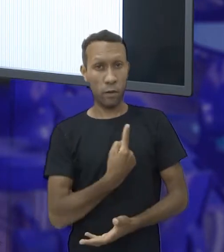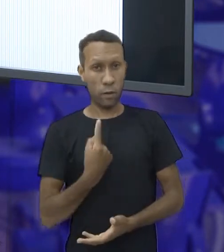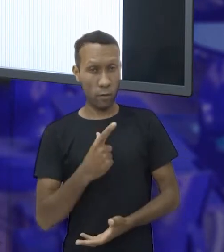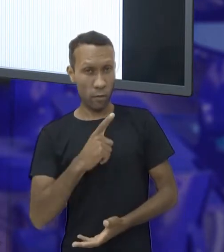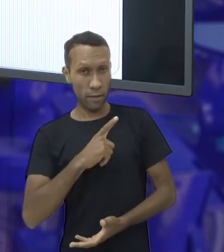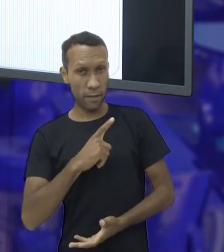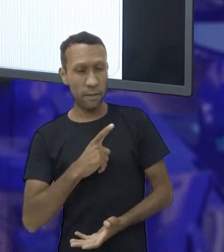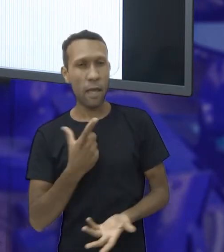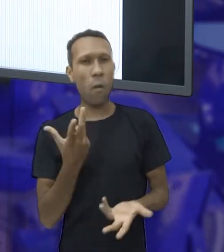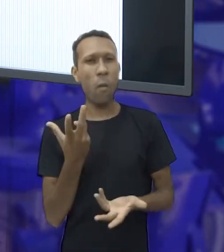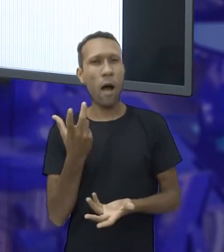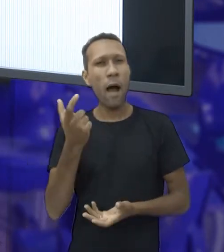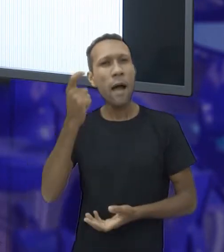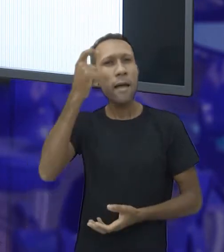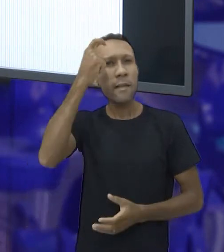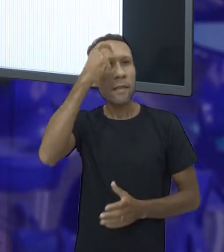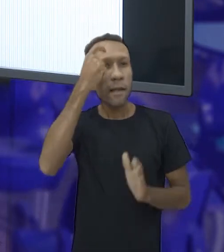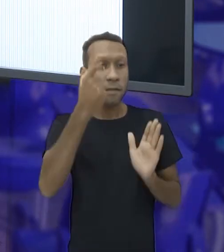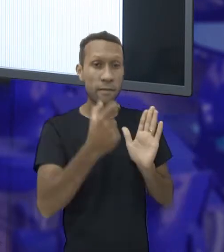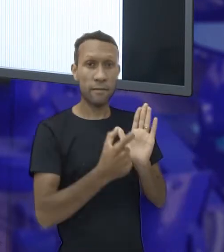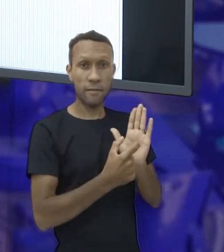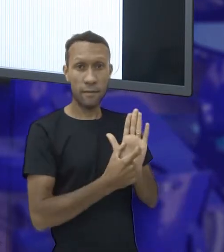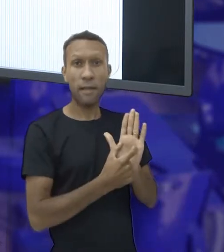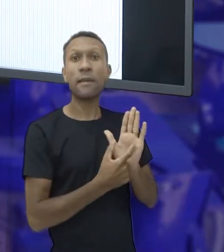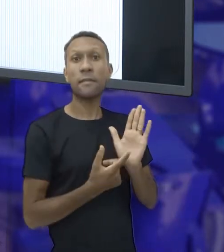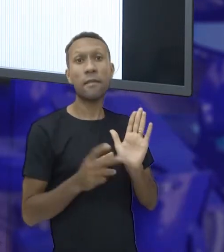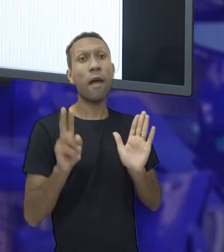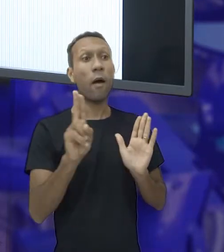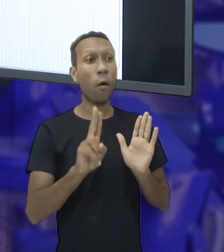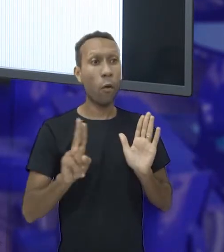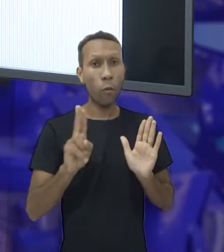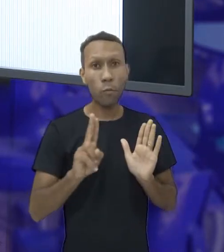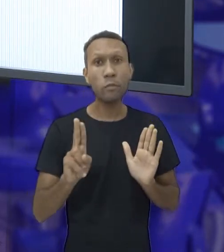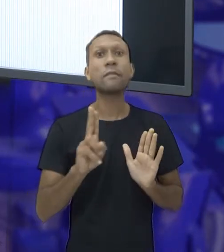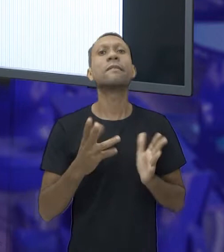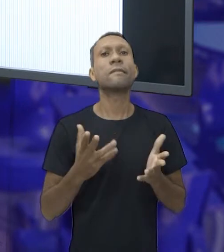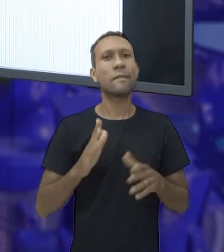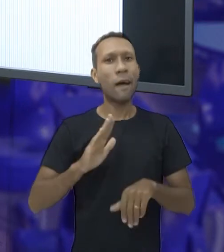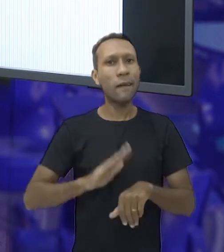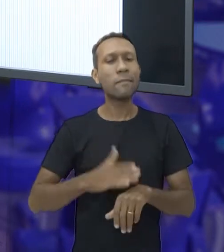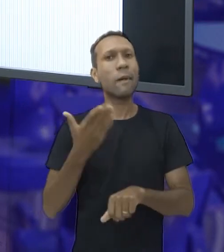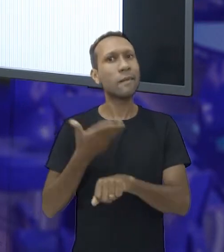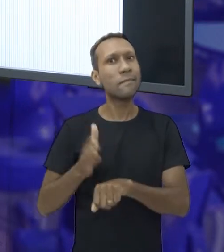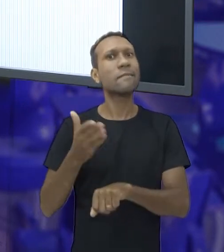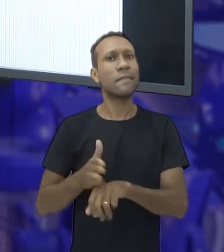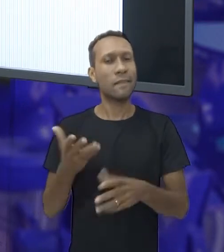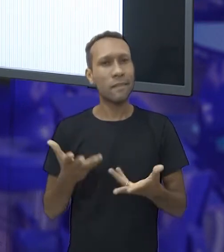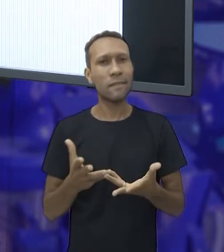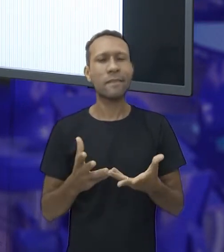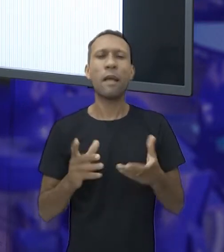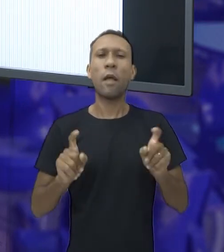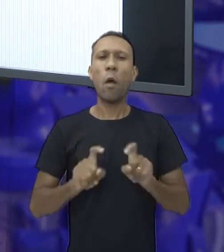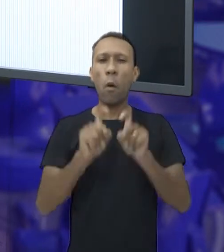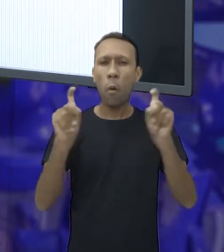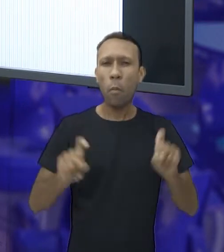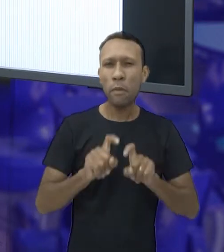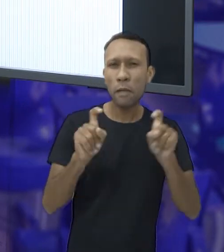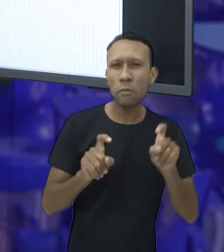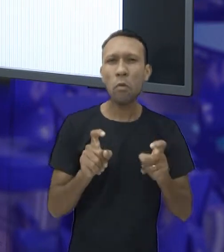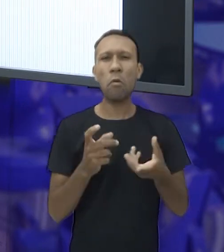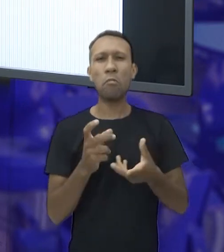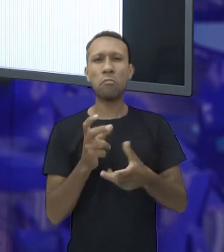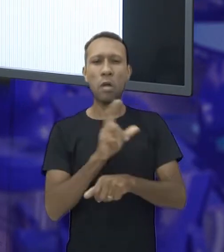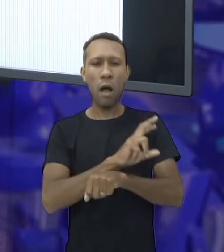a inteligência artificial sendo utilizada de uma forma mais corriqueira e os computadores e as máquinas, elas